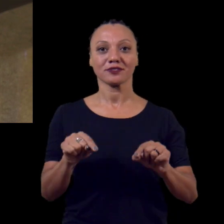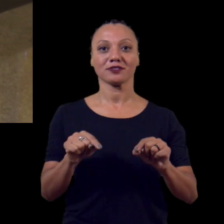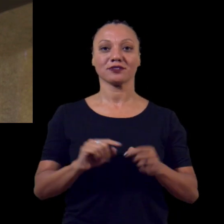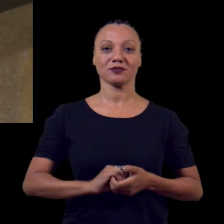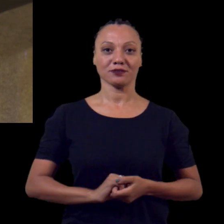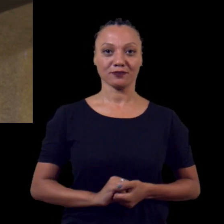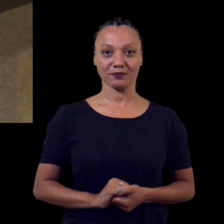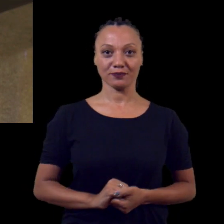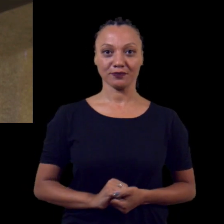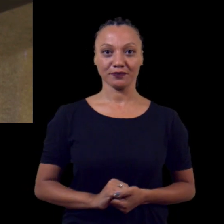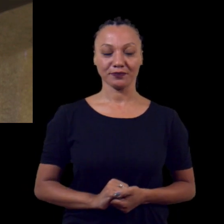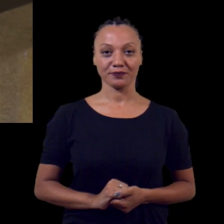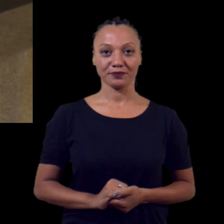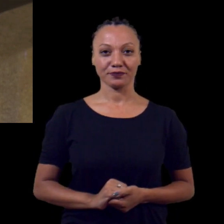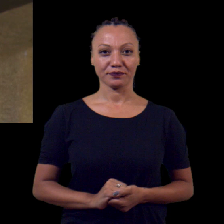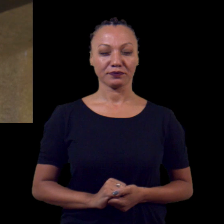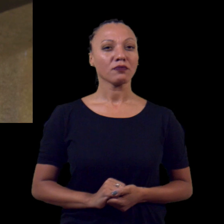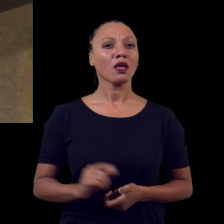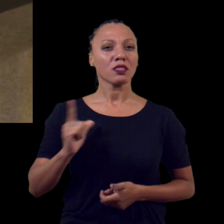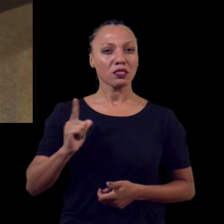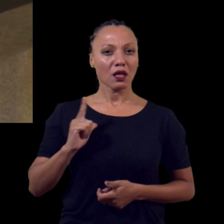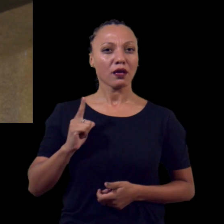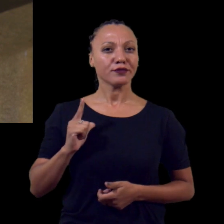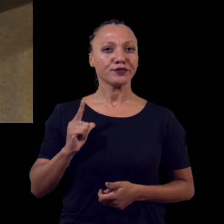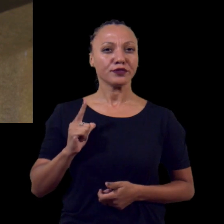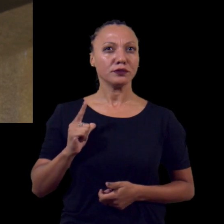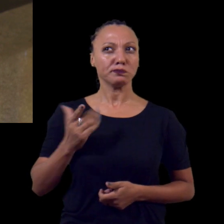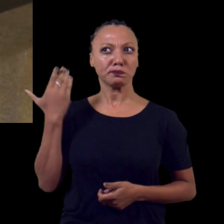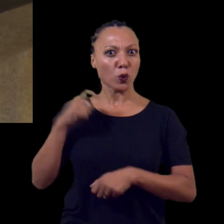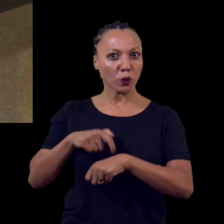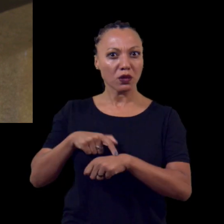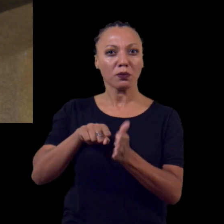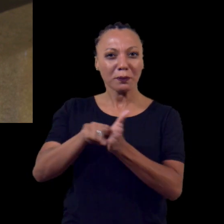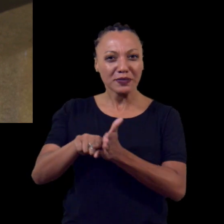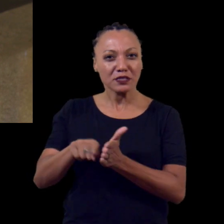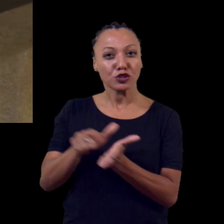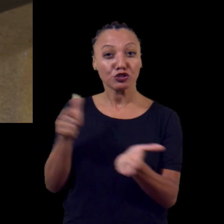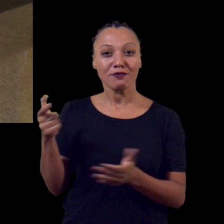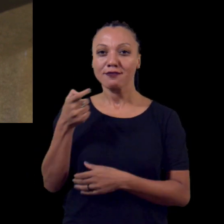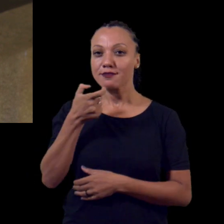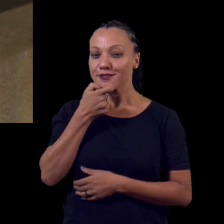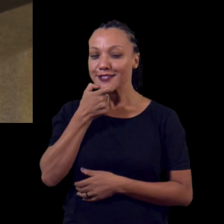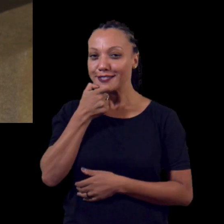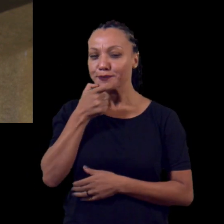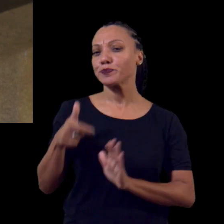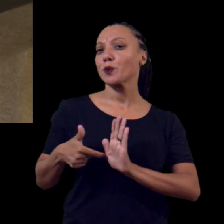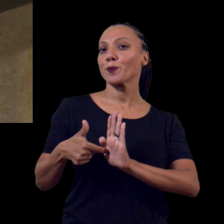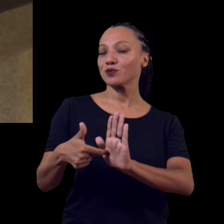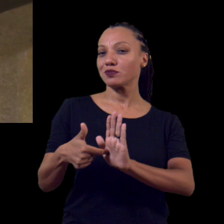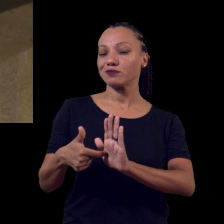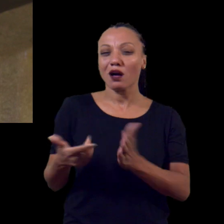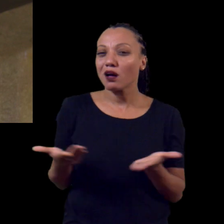jornal inglês que mostrava que, eu não vou chutar o número, mas era um número altíssimo de pessoas, de